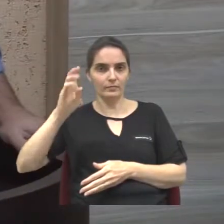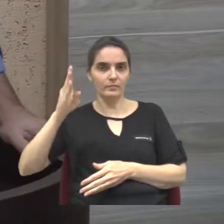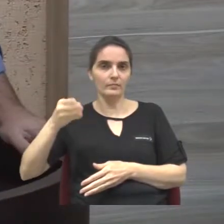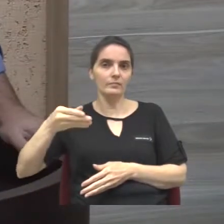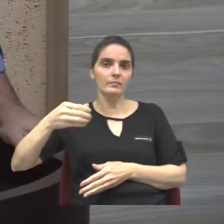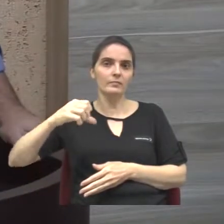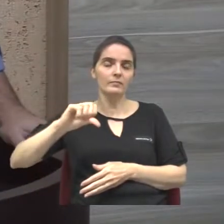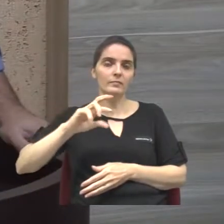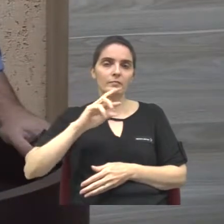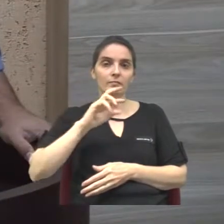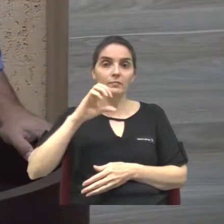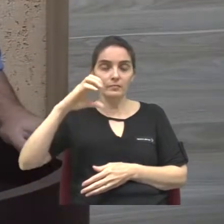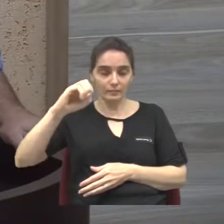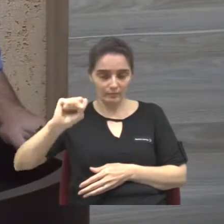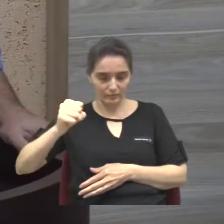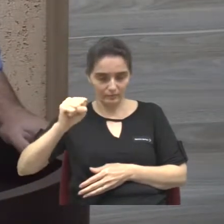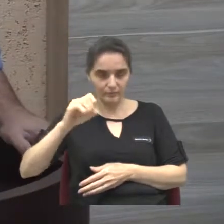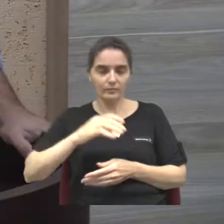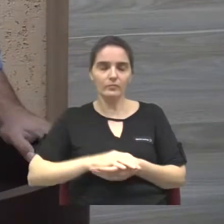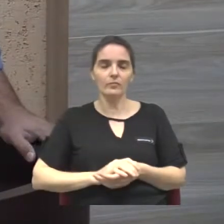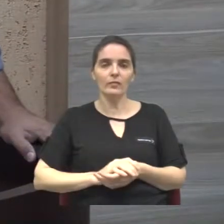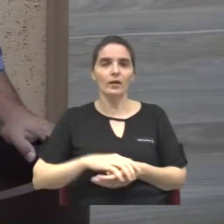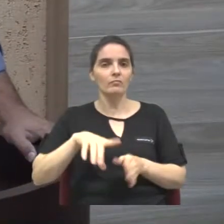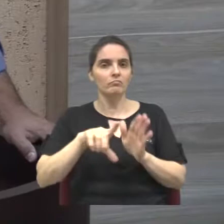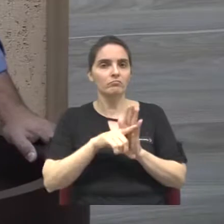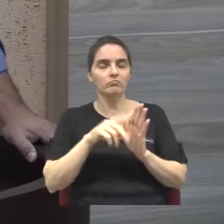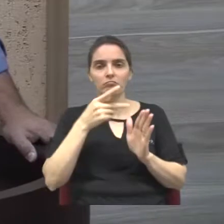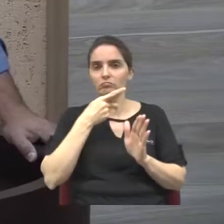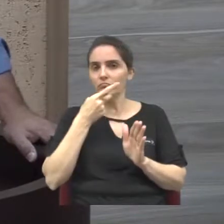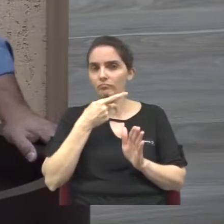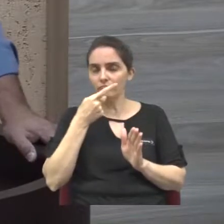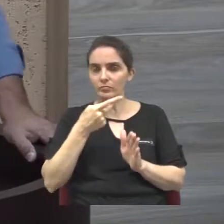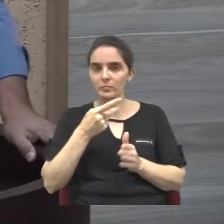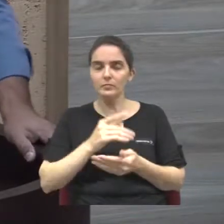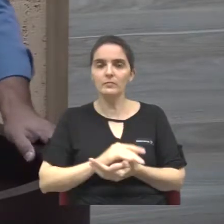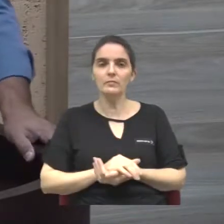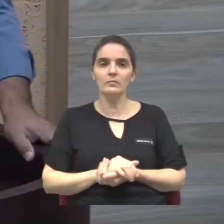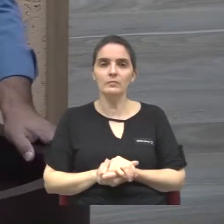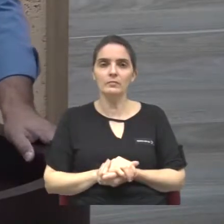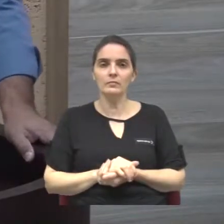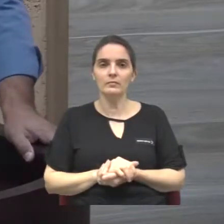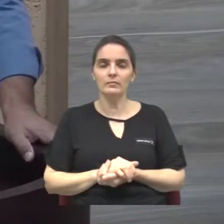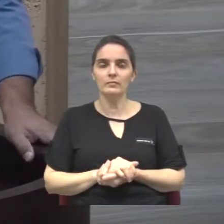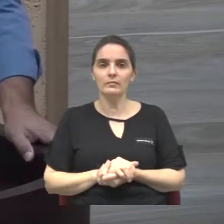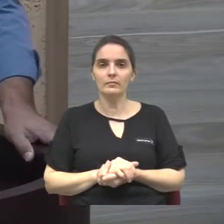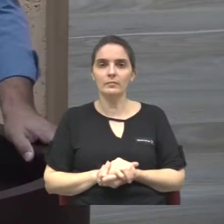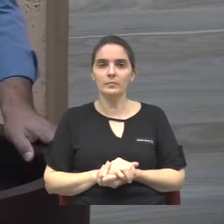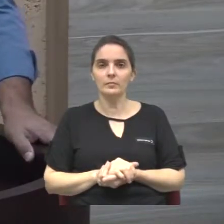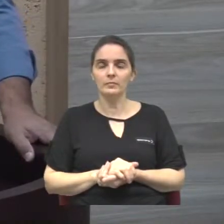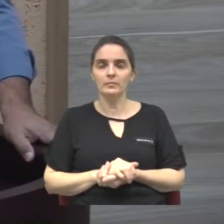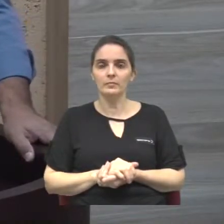vereadora Érica, que nós restringimos que os ferros velhos